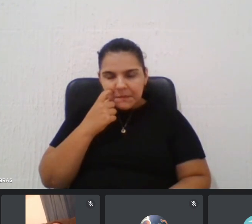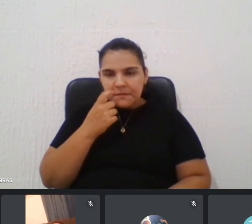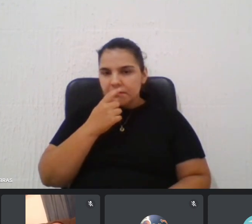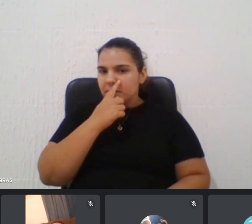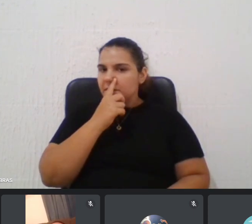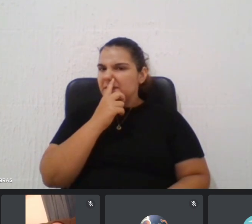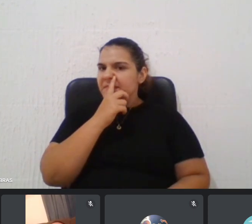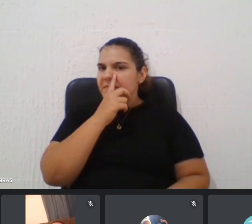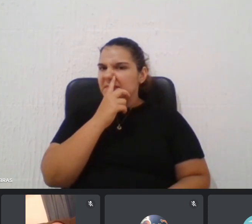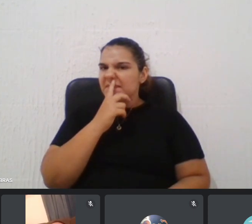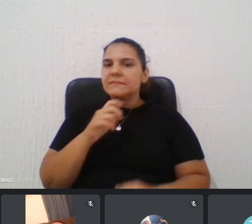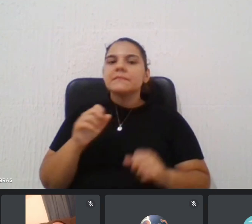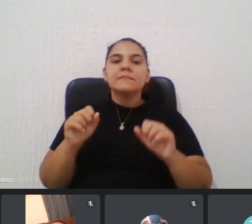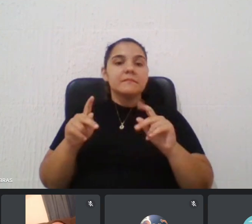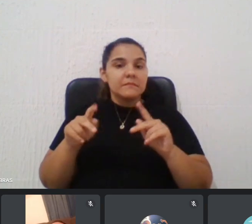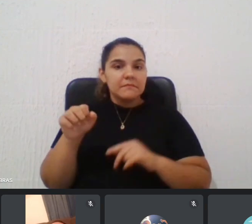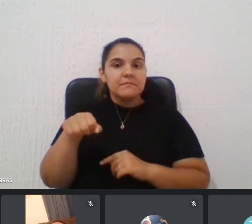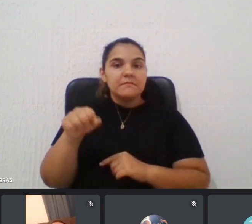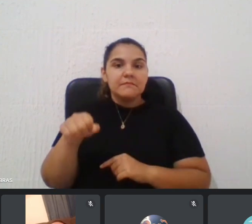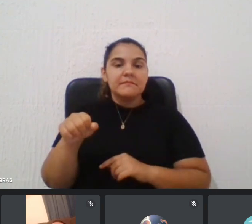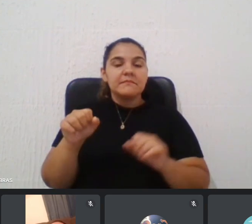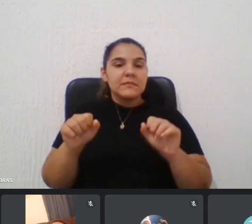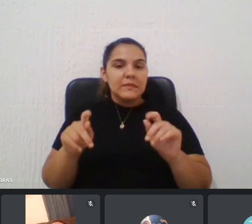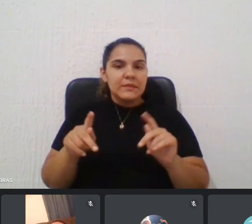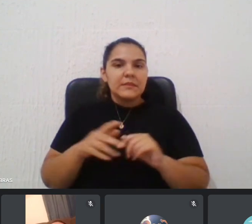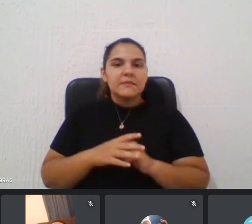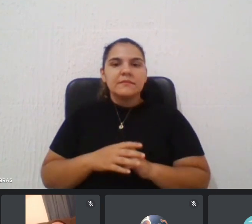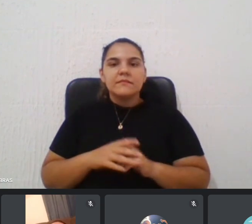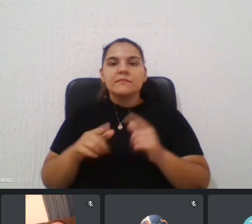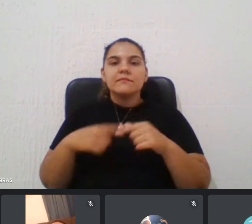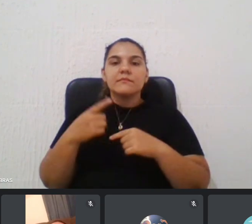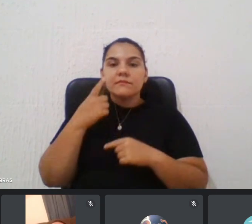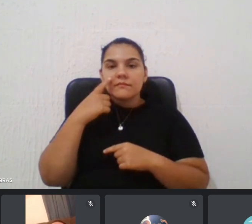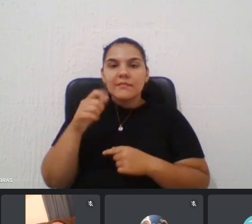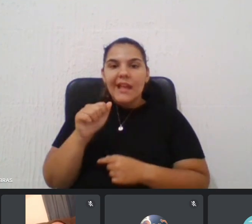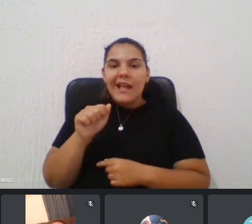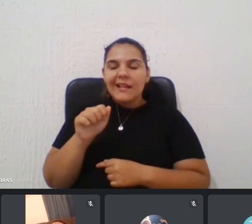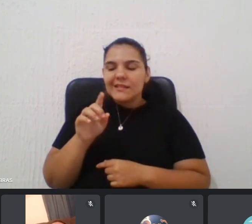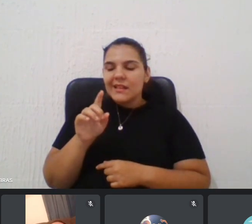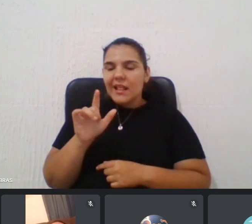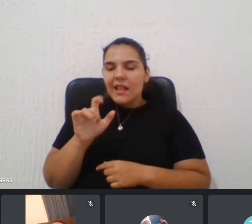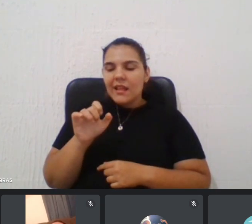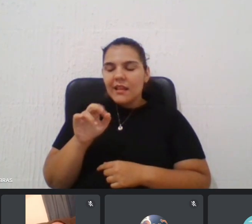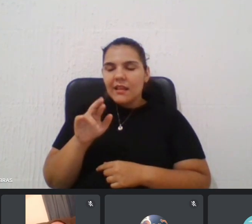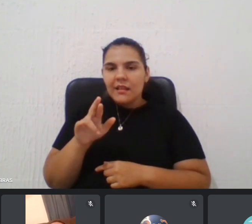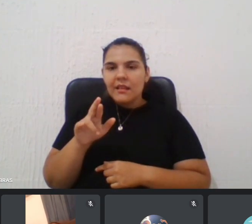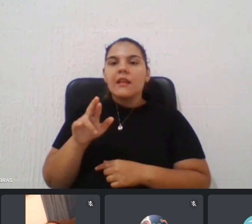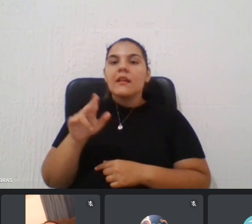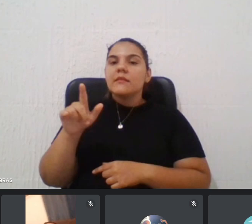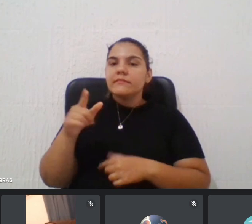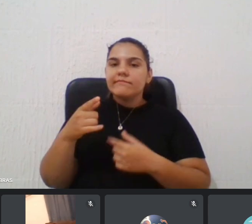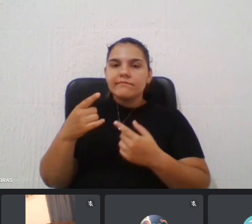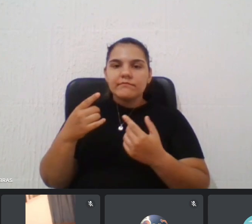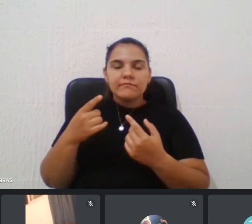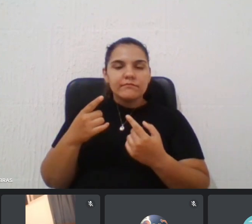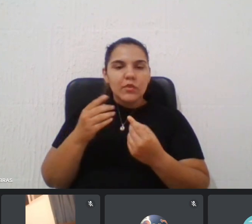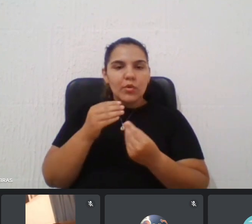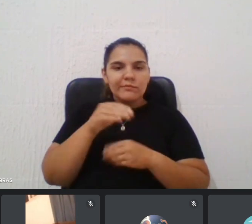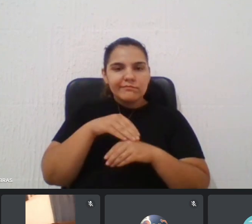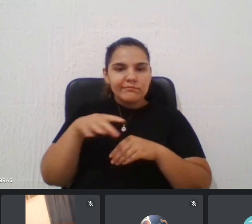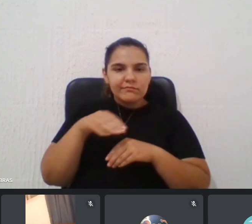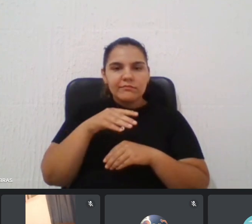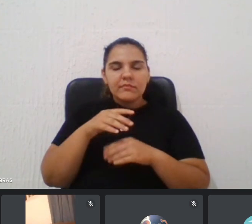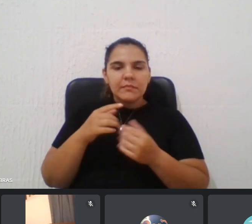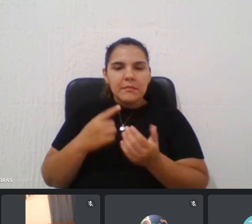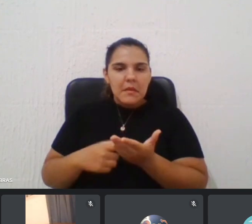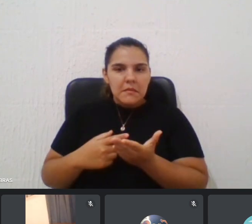Sim, sim, depois tu vê com a Adler, não é, Adler? Essa intermediação, esse meio de campo e ele faz, sim,